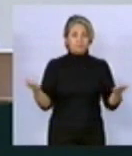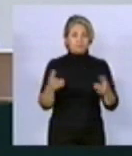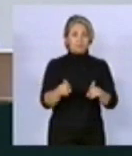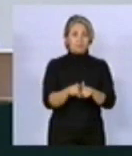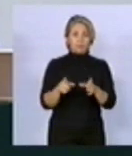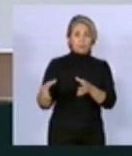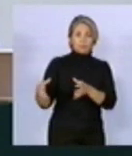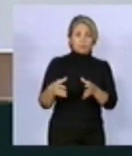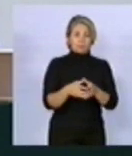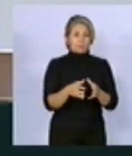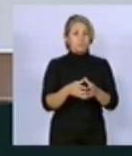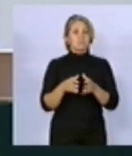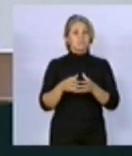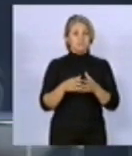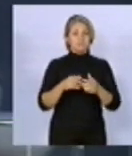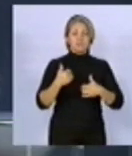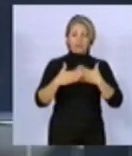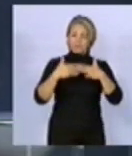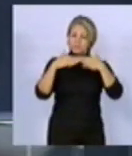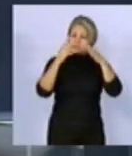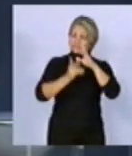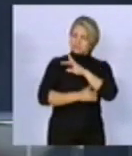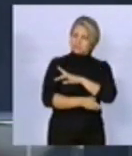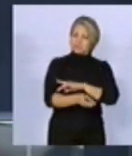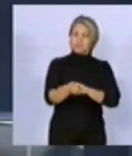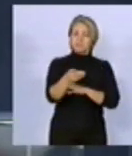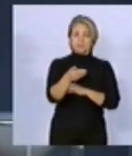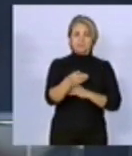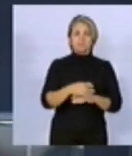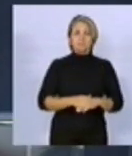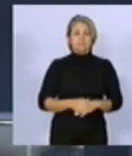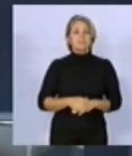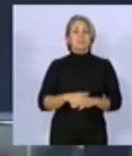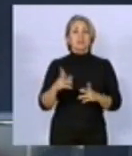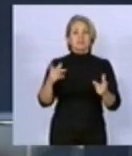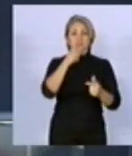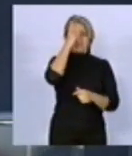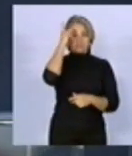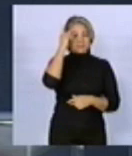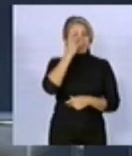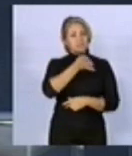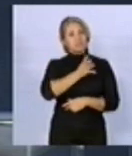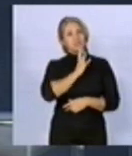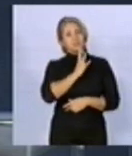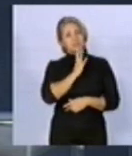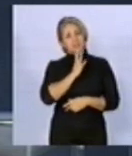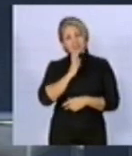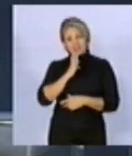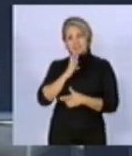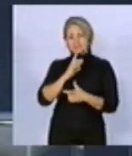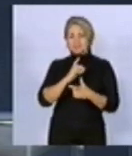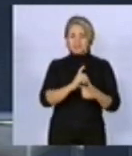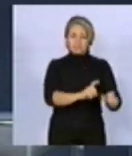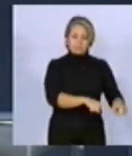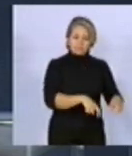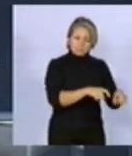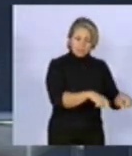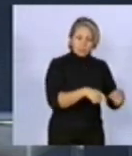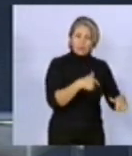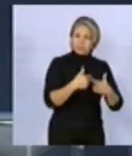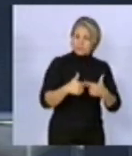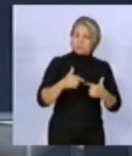setor em constante evolução isso ficou muito claro aqui todos os senhores que são do do ramo sabe os